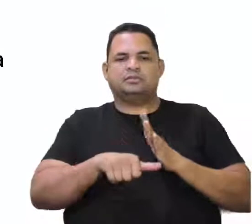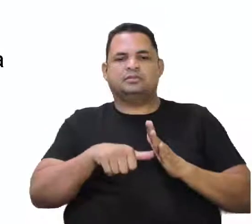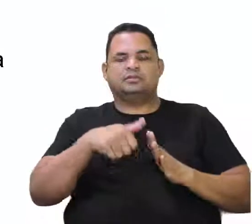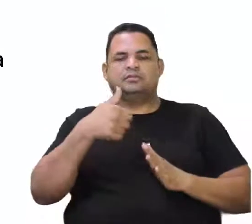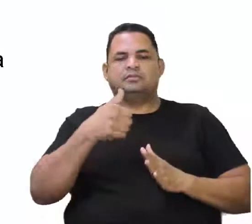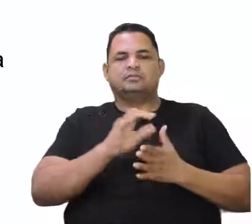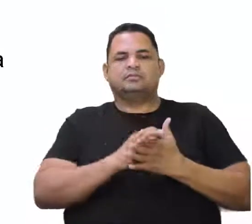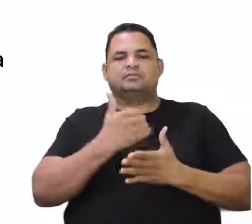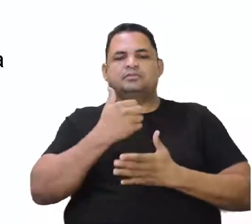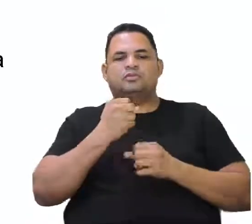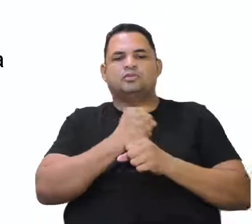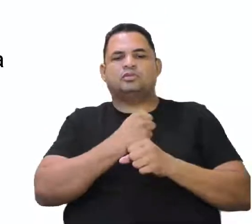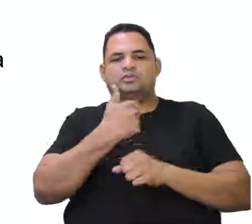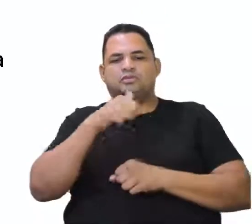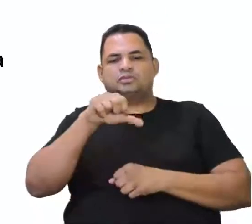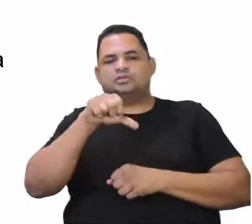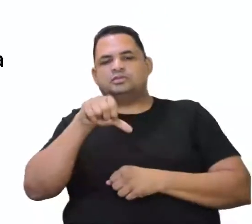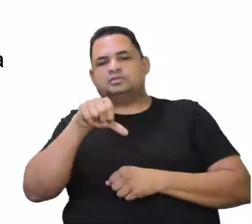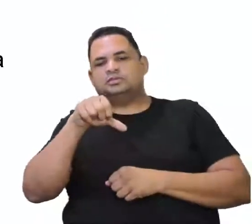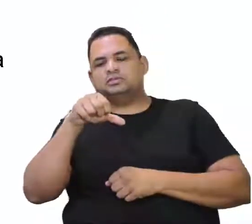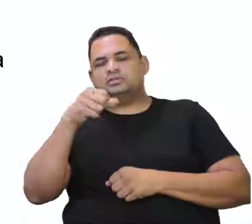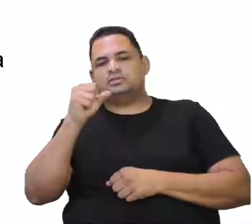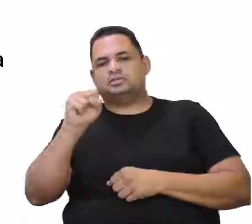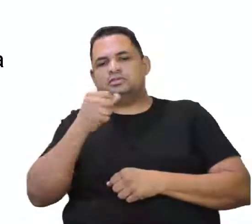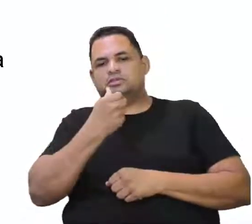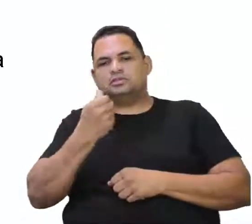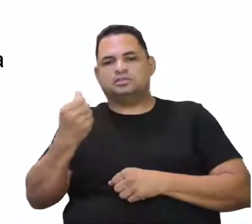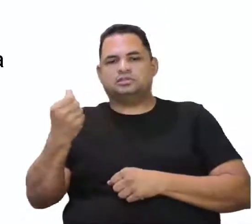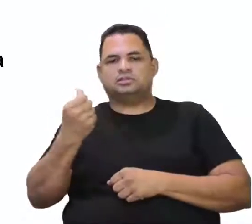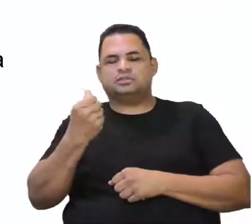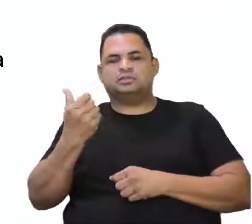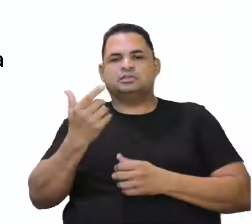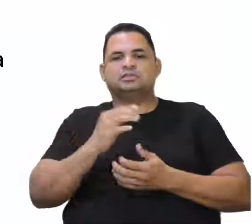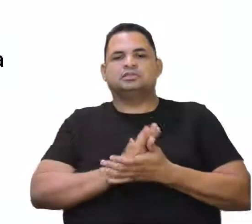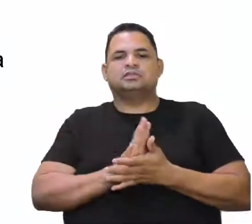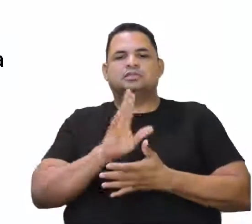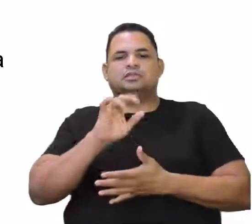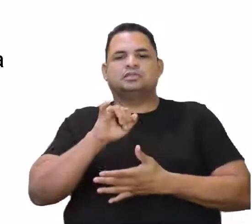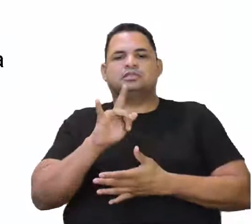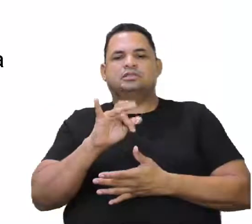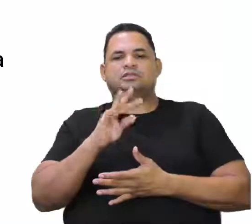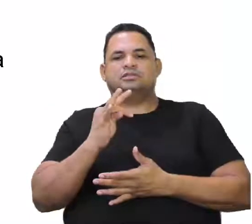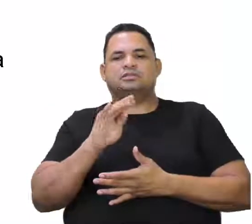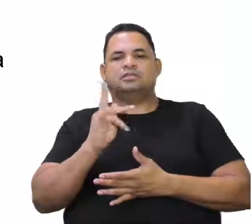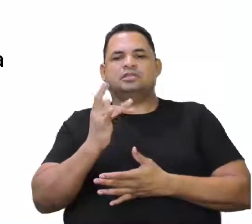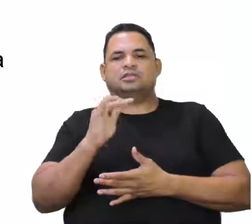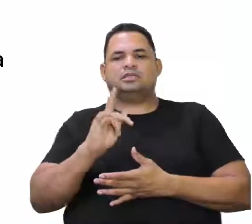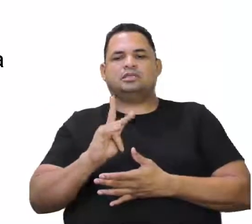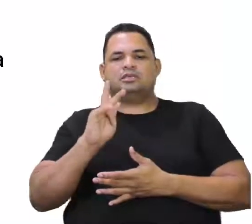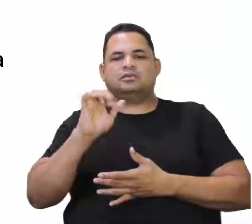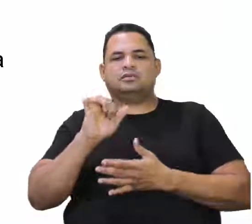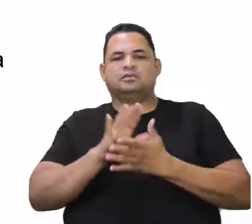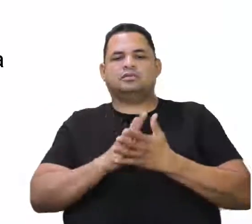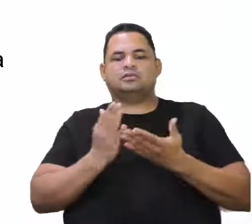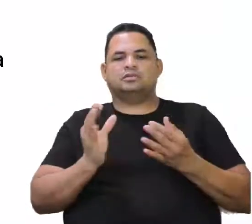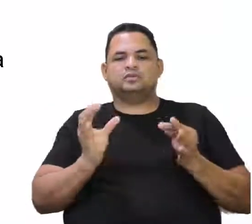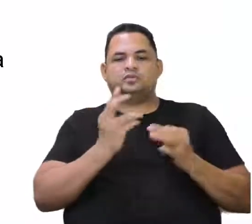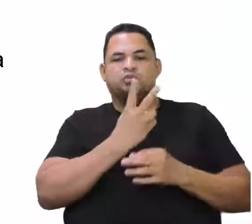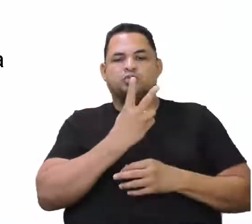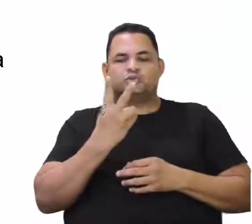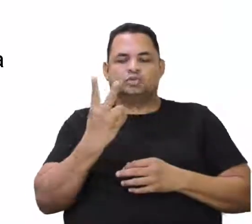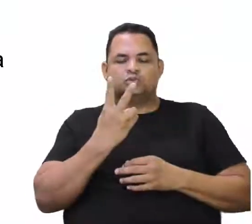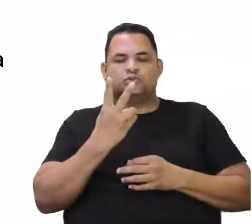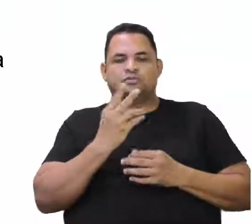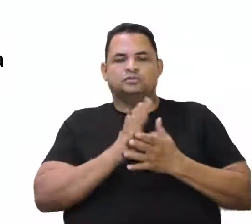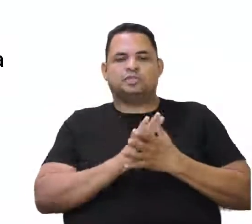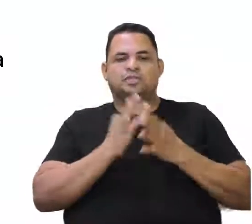primeira vez em 1866, e lá vai um bocado de tempo, né? Por Ernest Haeckel, vem da junção de suas